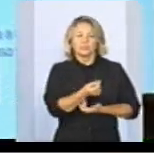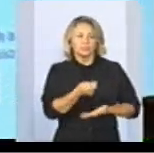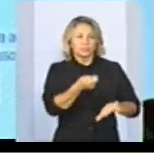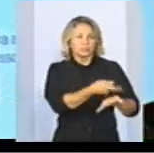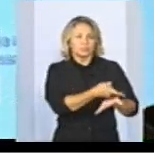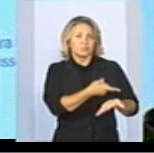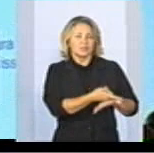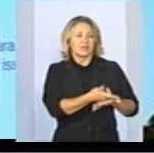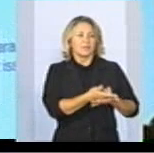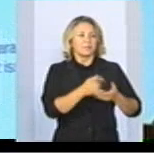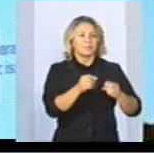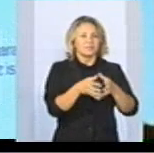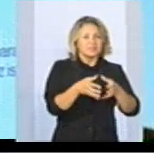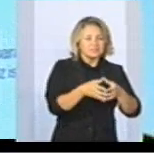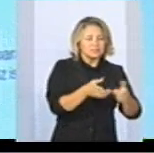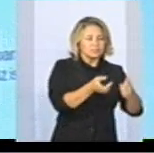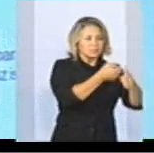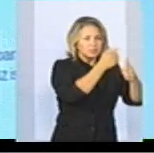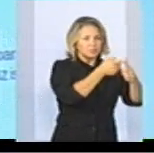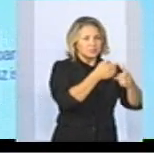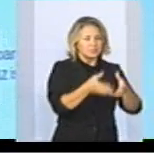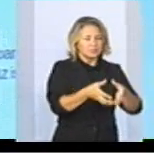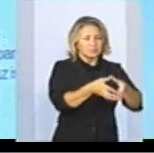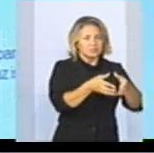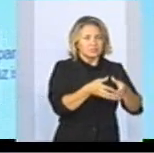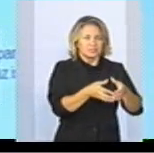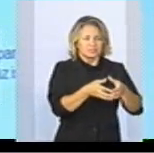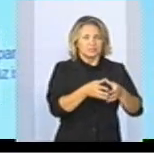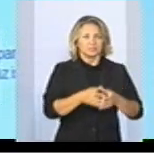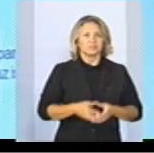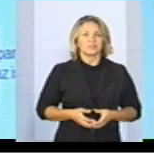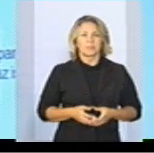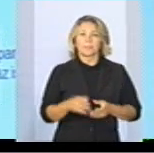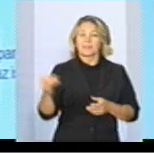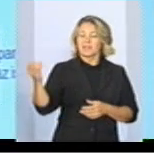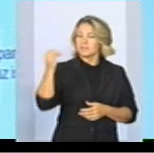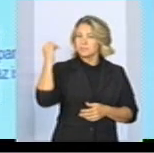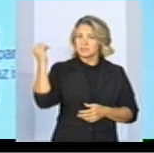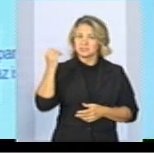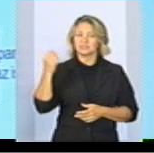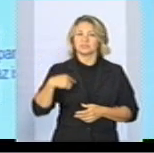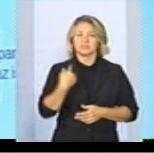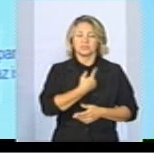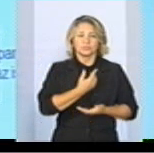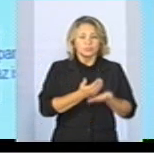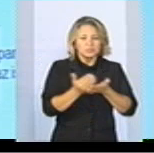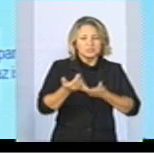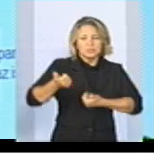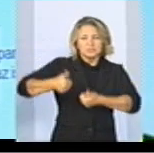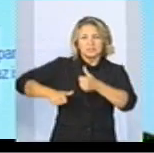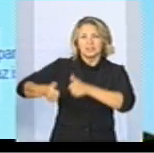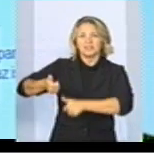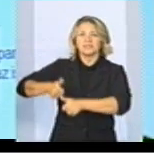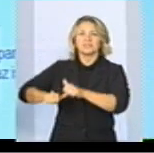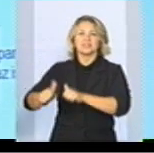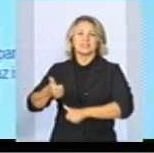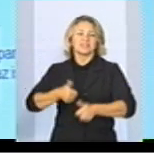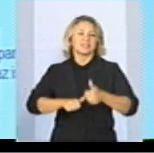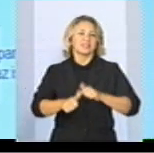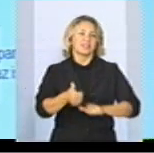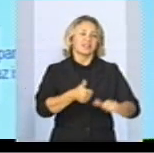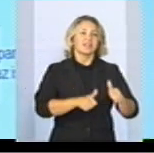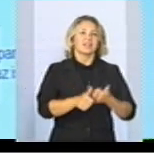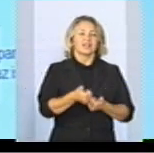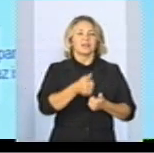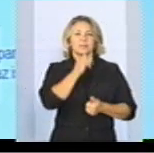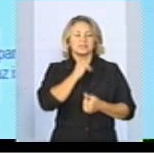para produzir a primeira unidade, e o custo marginal tende a zero. Isso é fundamental quando a gente vai avaliar, principalmente, a relação